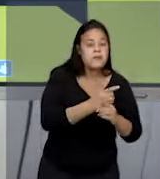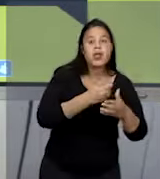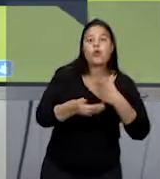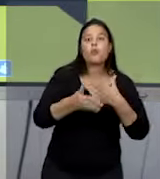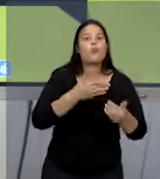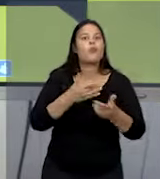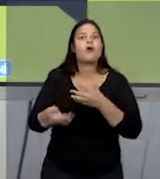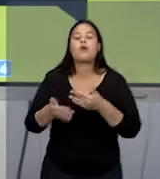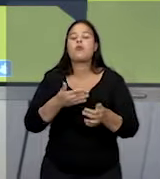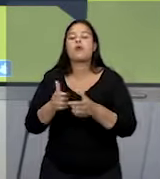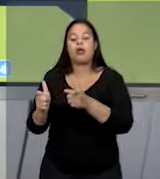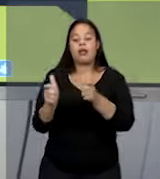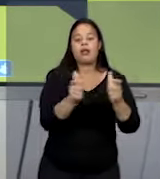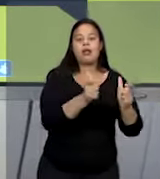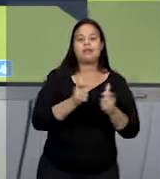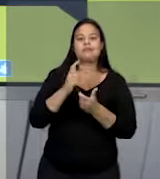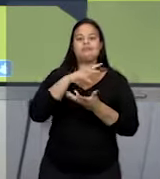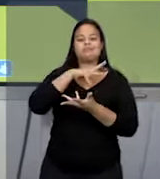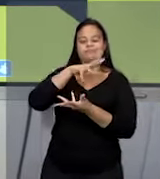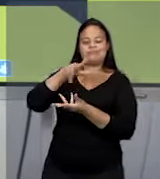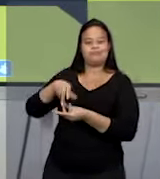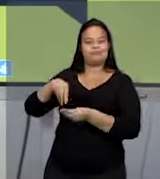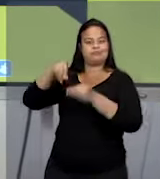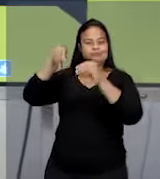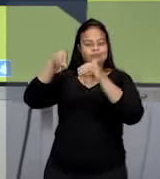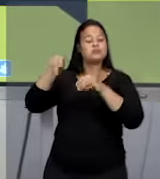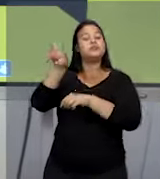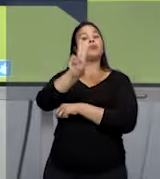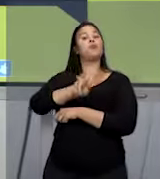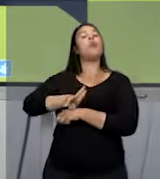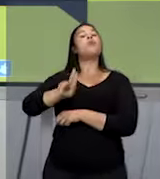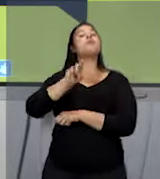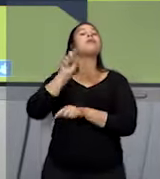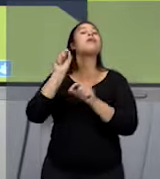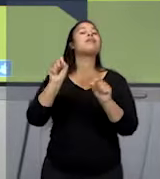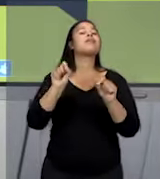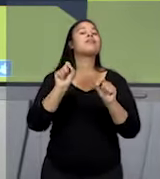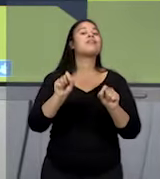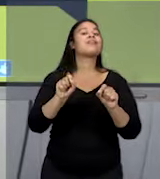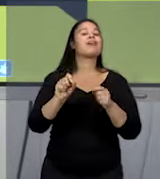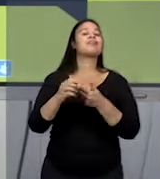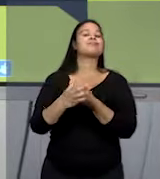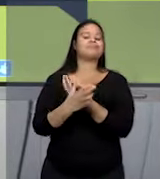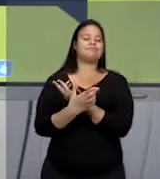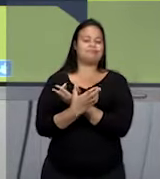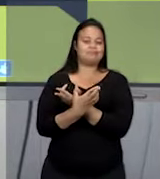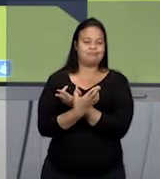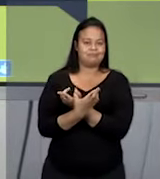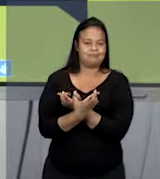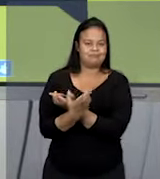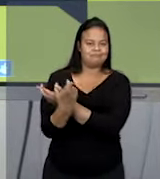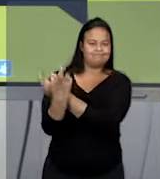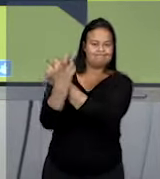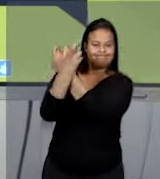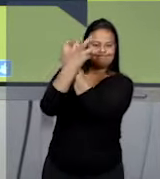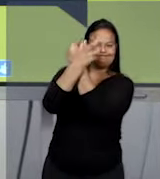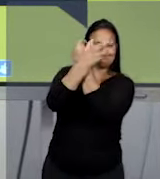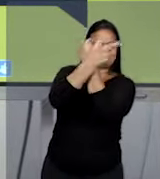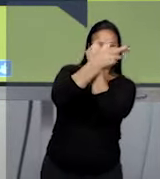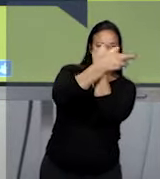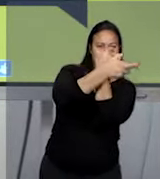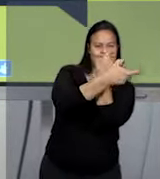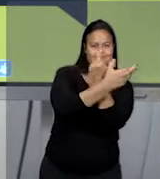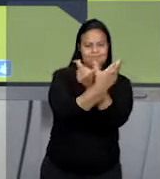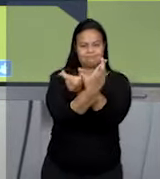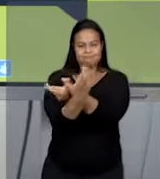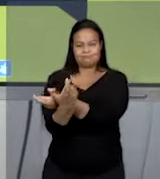qualquer lugar da Terra usando os satélites, o sinal que o seu